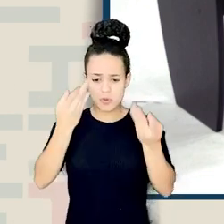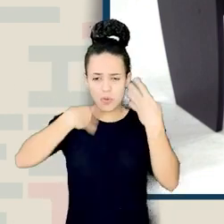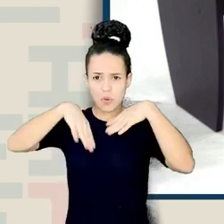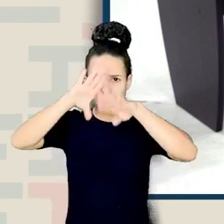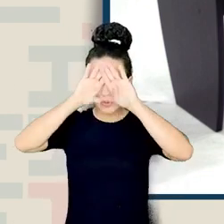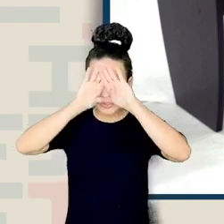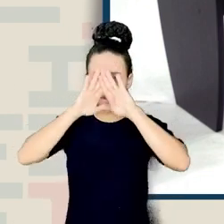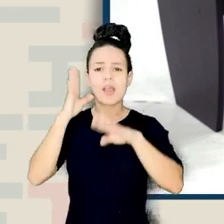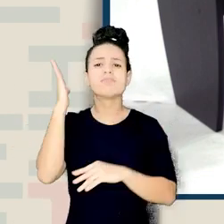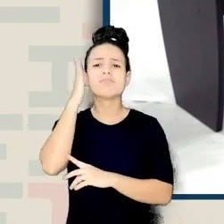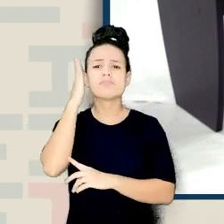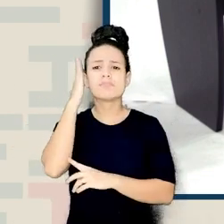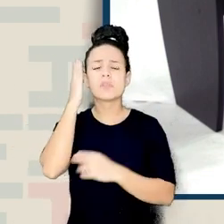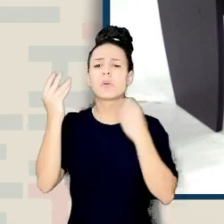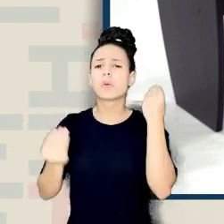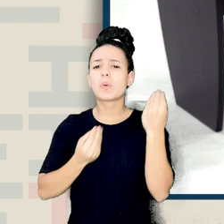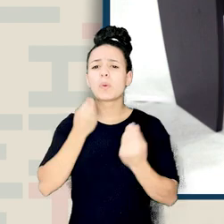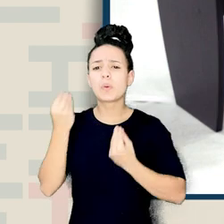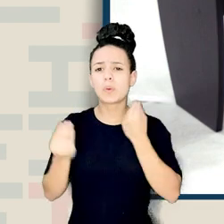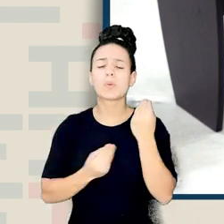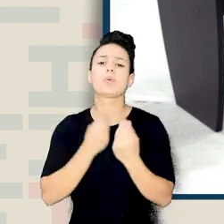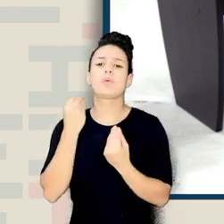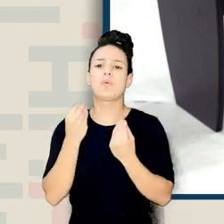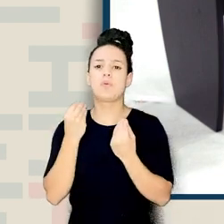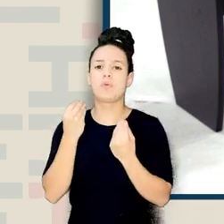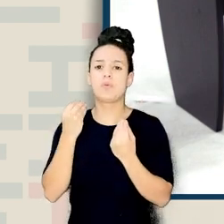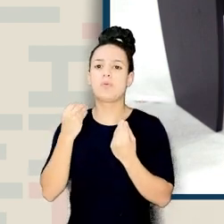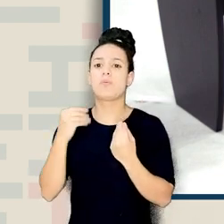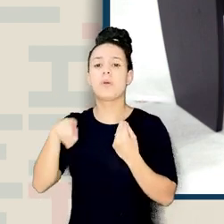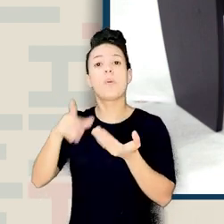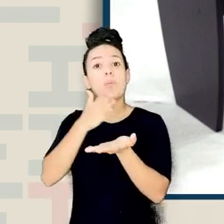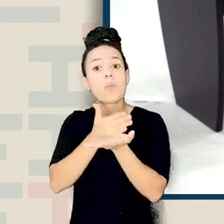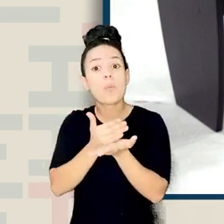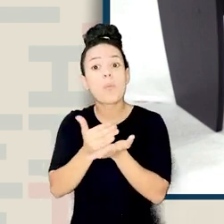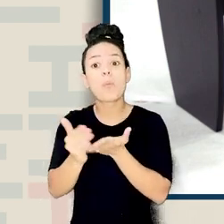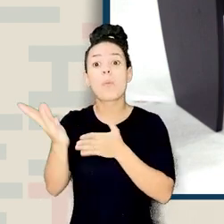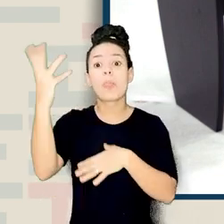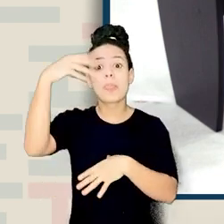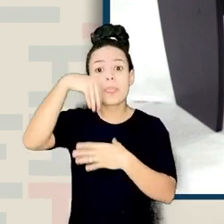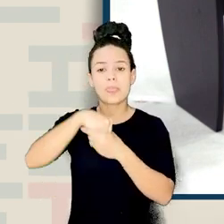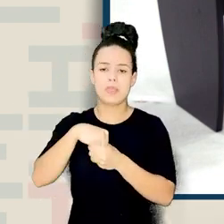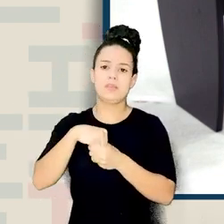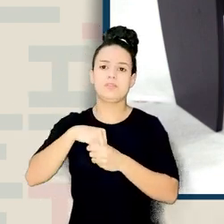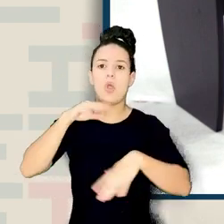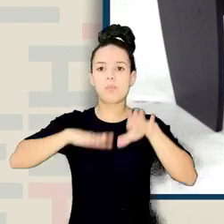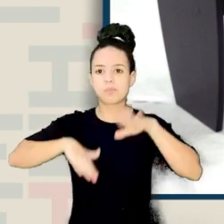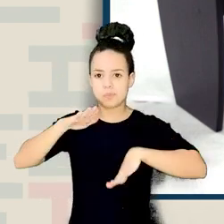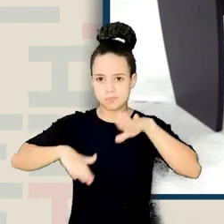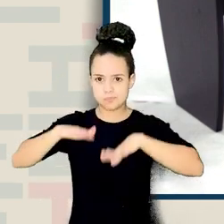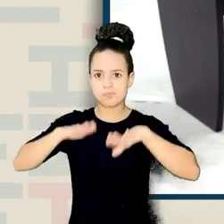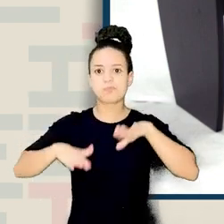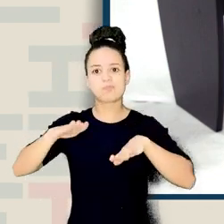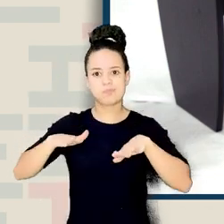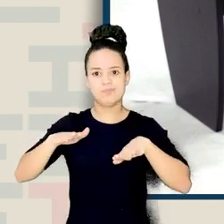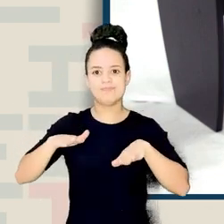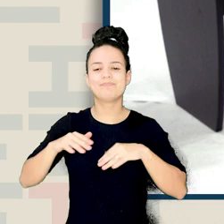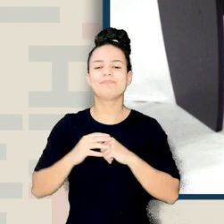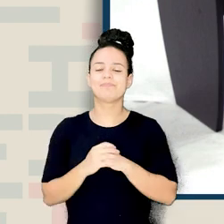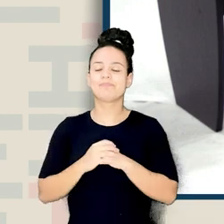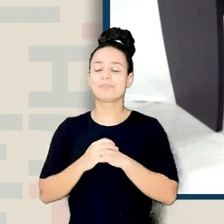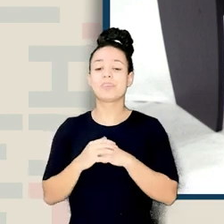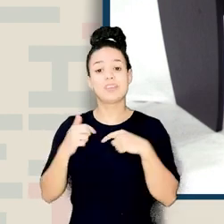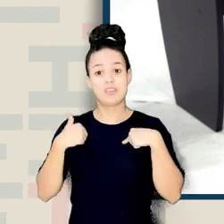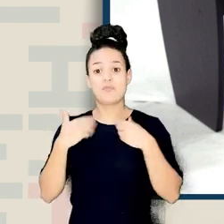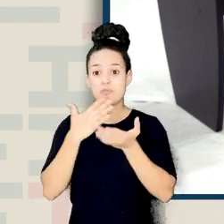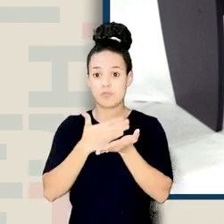pouco também de como essas células se iniciam nesse fomento que nós temos dos tambores de mão. E aí eu vou